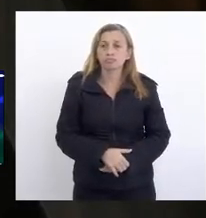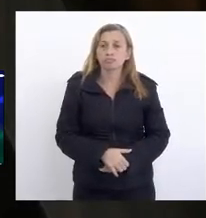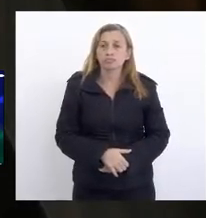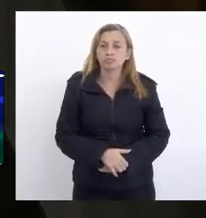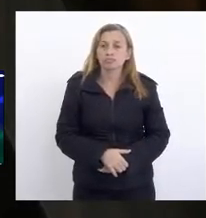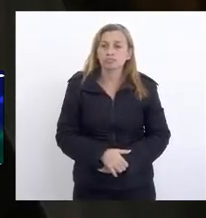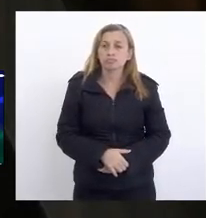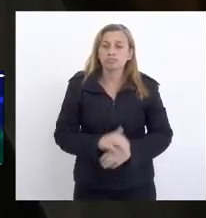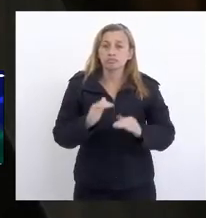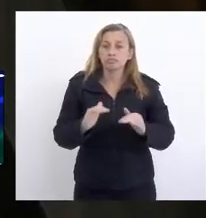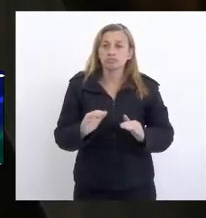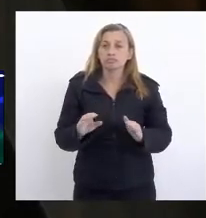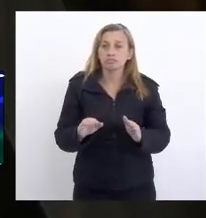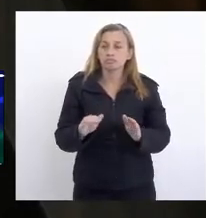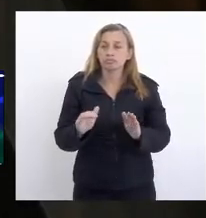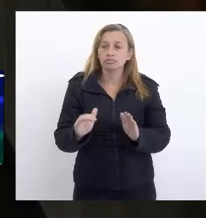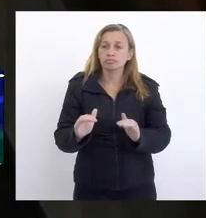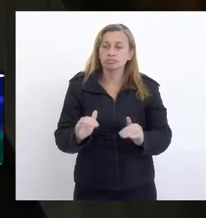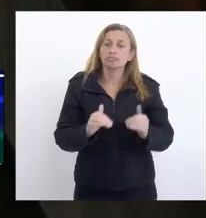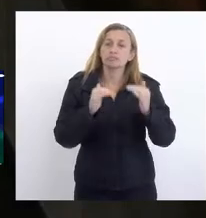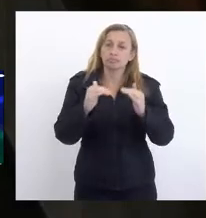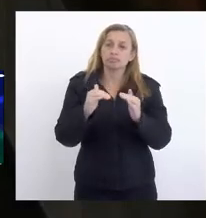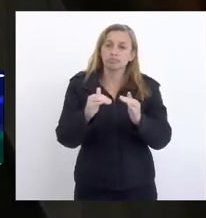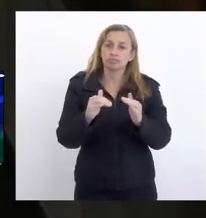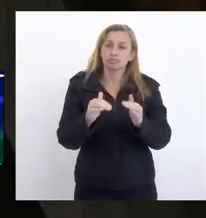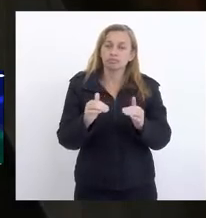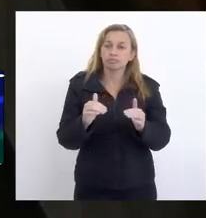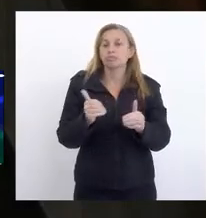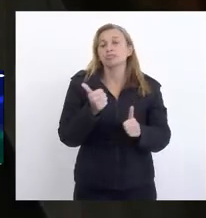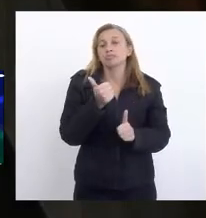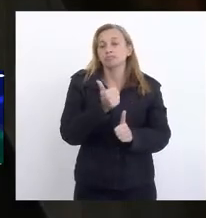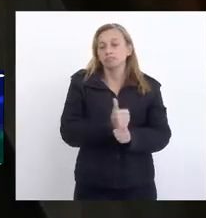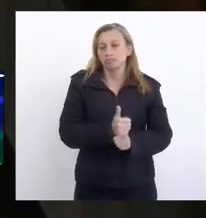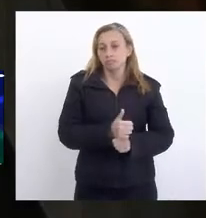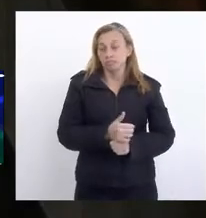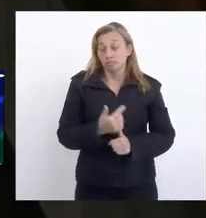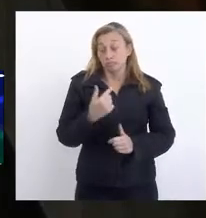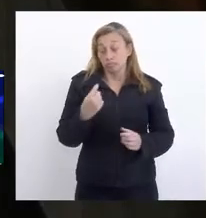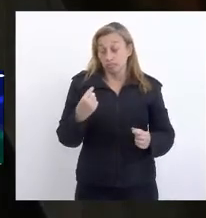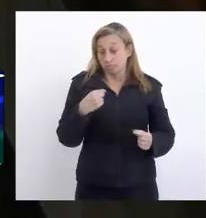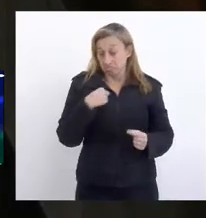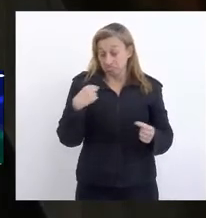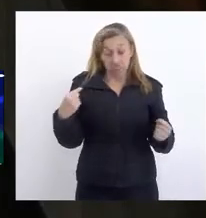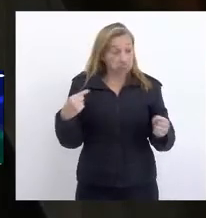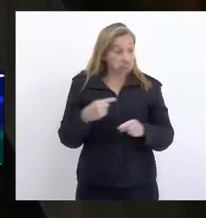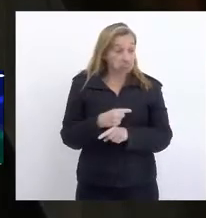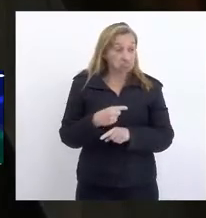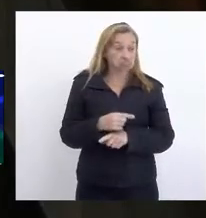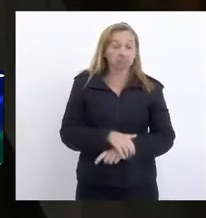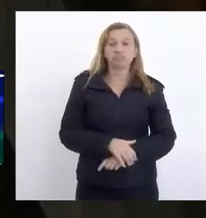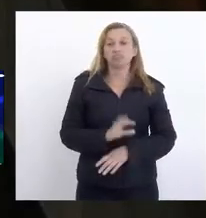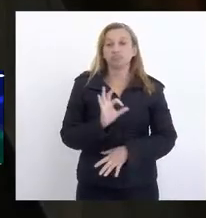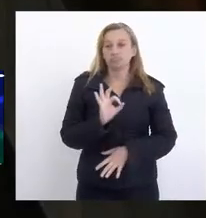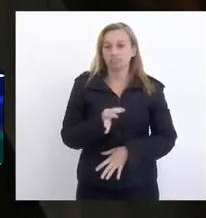um substitutivo. E eu, se não concordar, para variar,